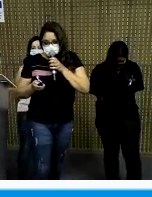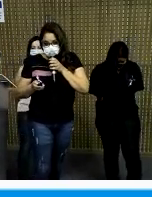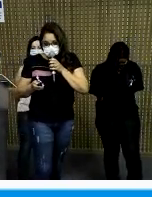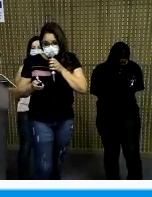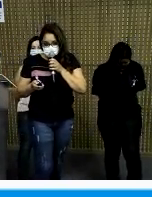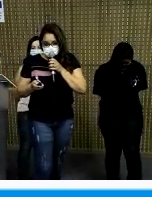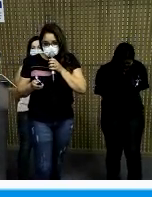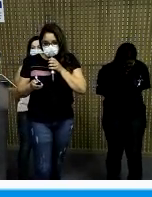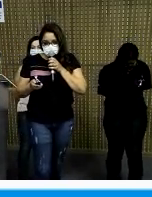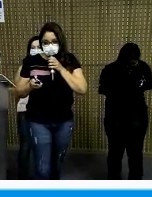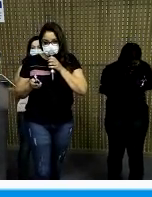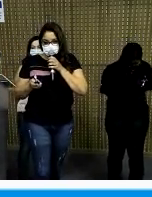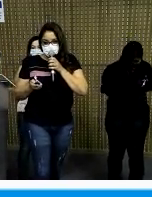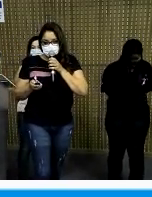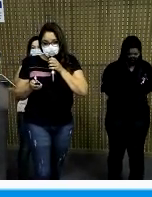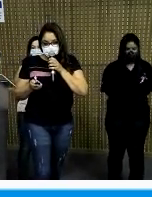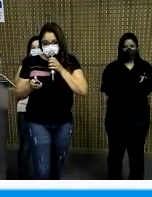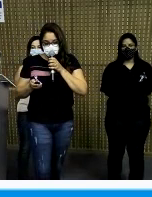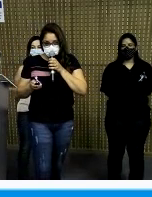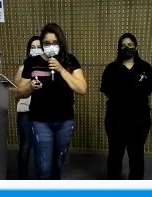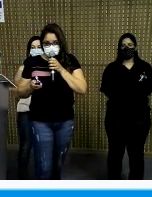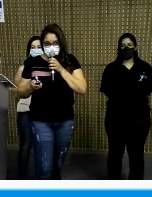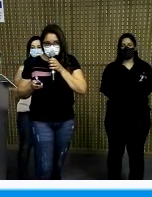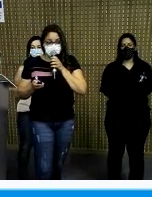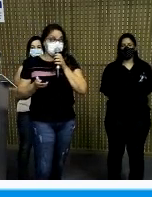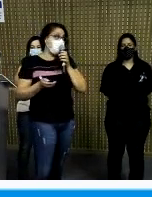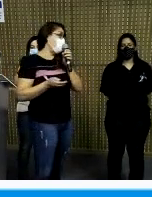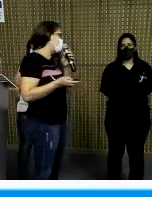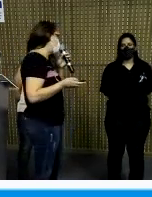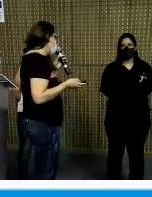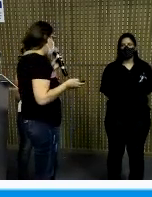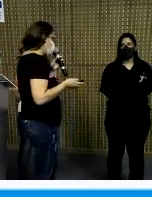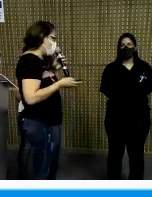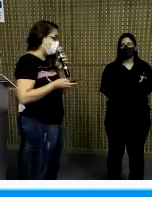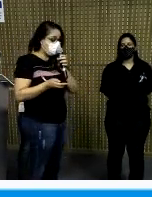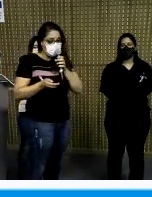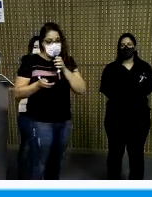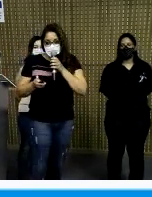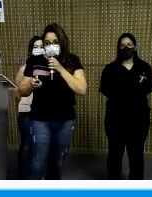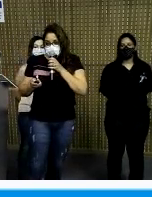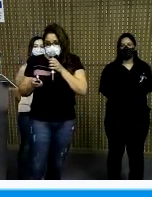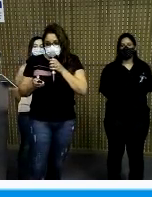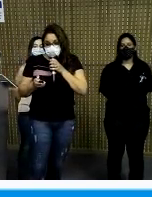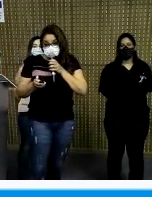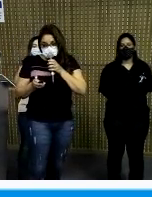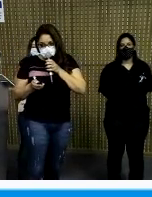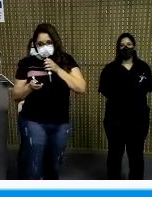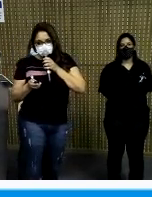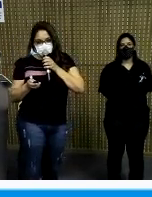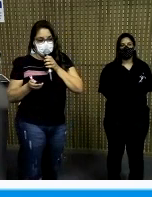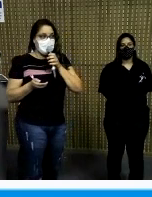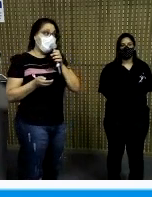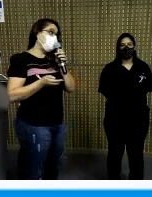Com relação ao número de cadastros no Bolsa Família, a gente já recebeu esse banco de dados com uma